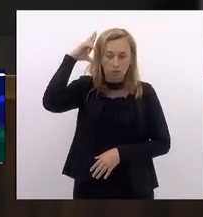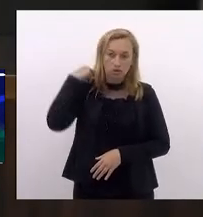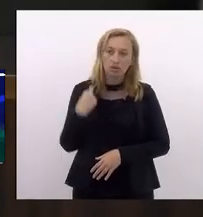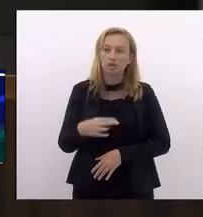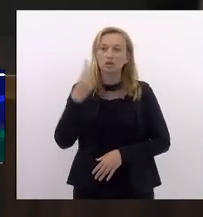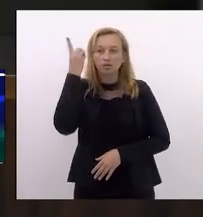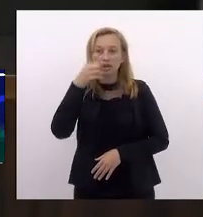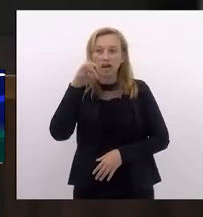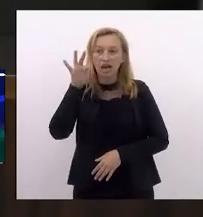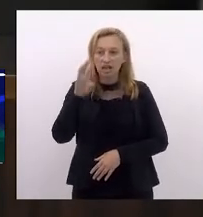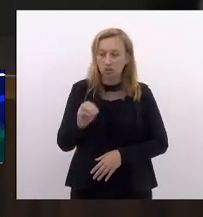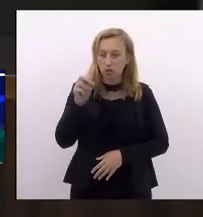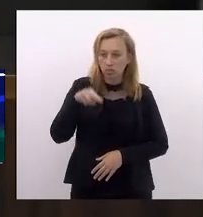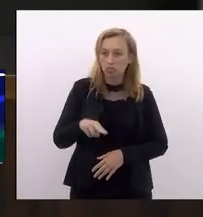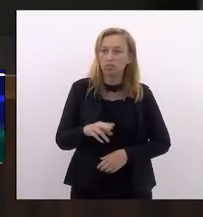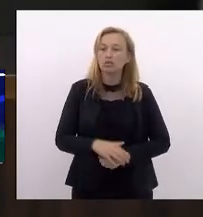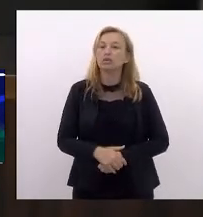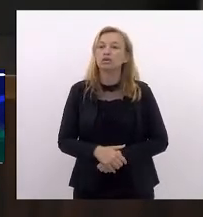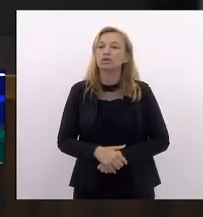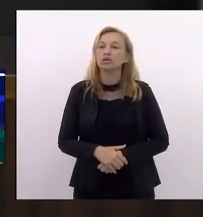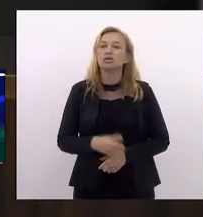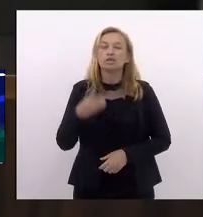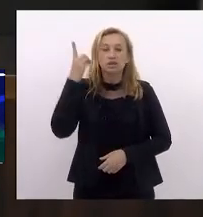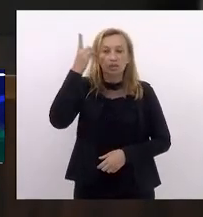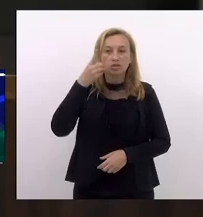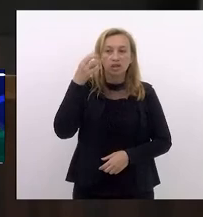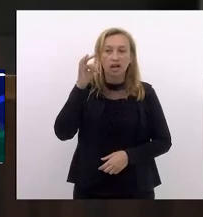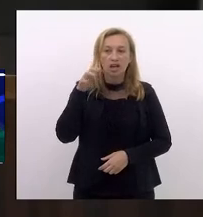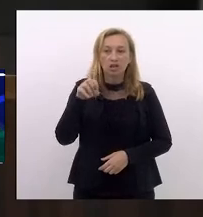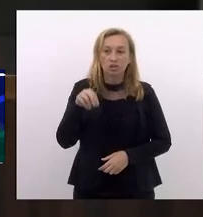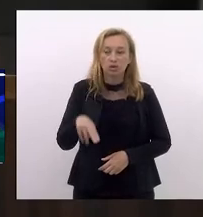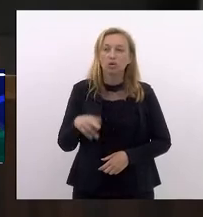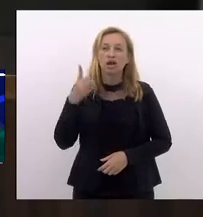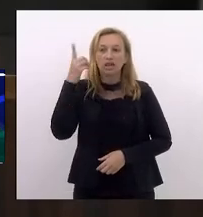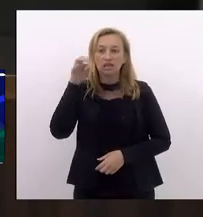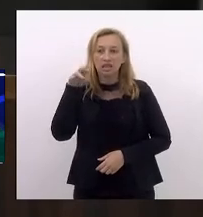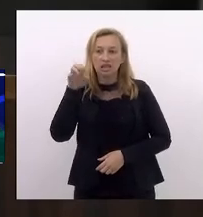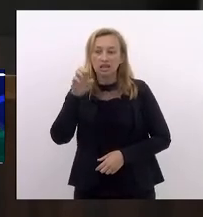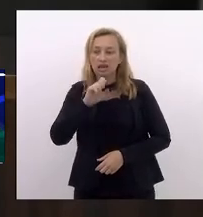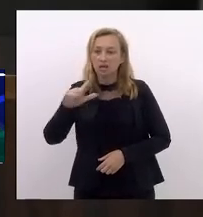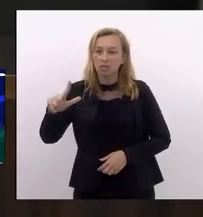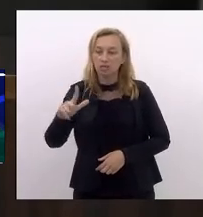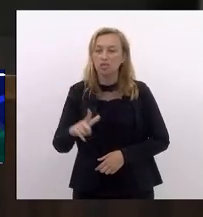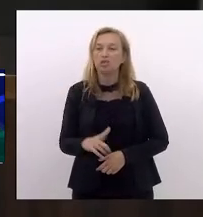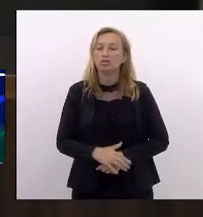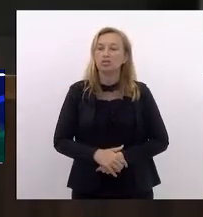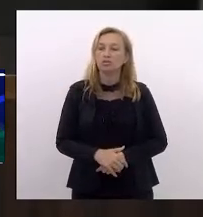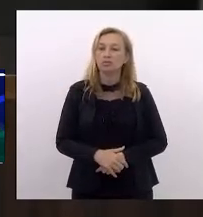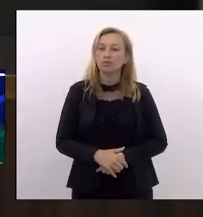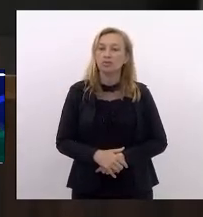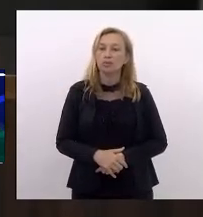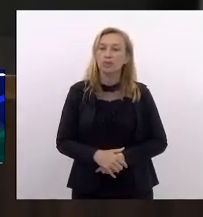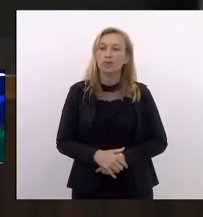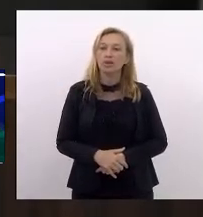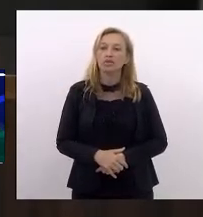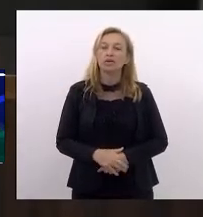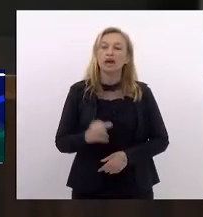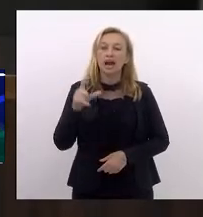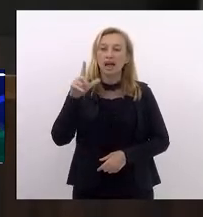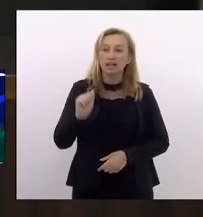Ericsson José o deputado Welington José de danniel librelon que tá Manel deputada